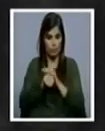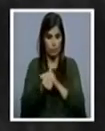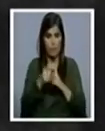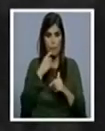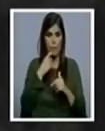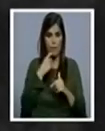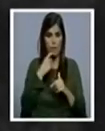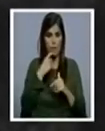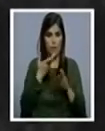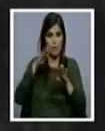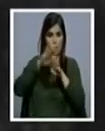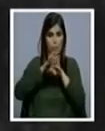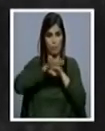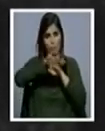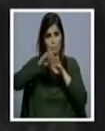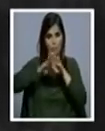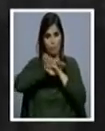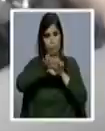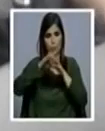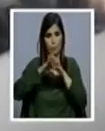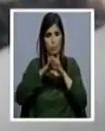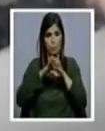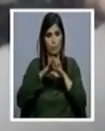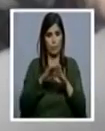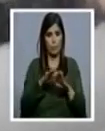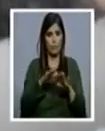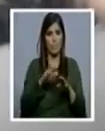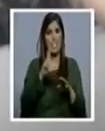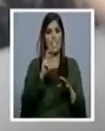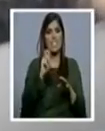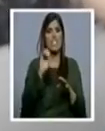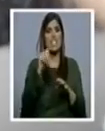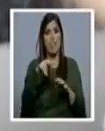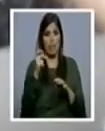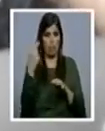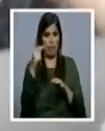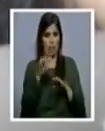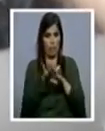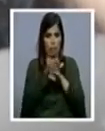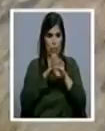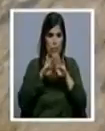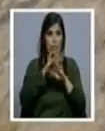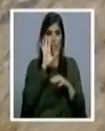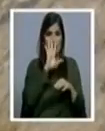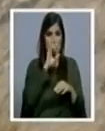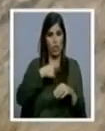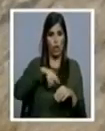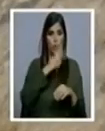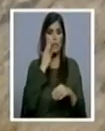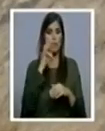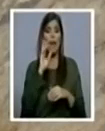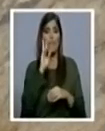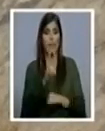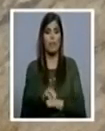inserido na rocha e até coberto por uma camadinha fininha de resina. Ora, quando nós estamos a tentar ver